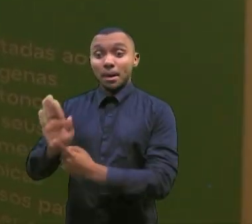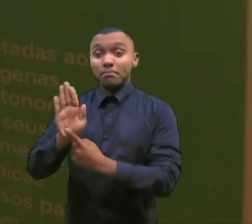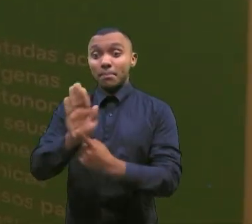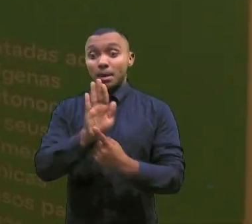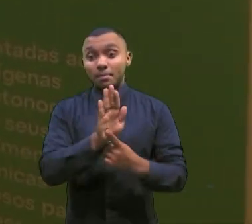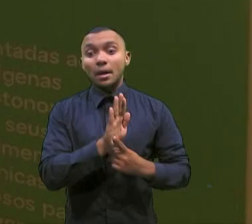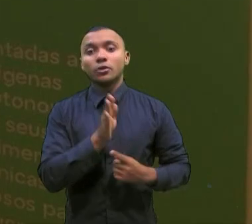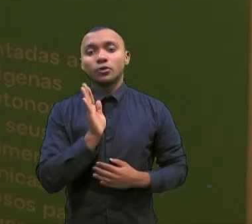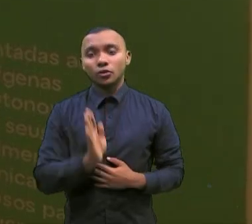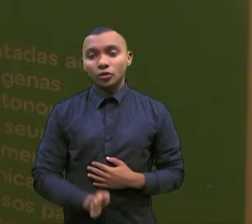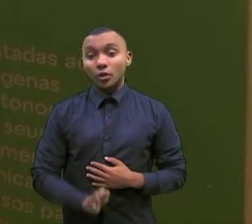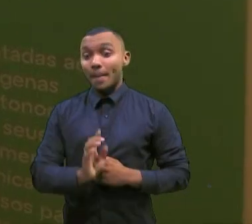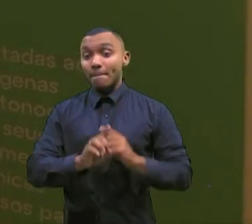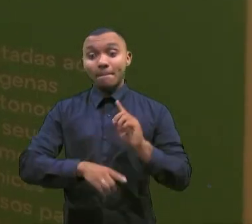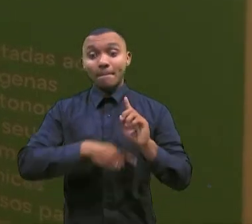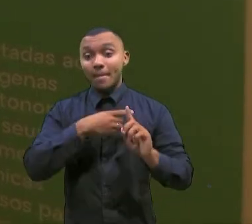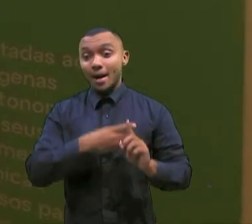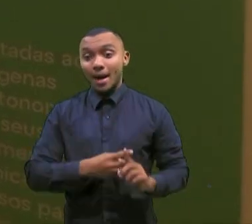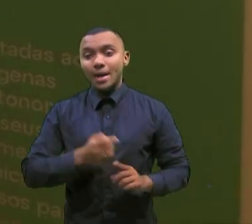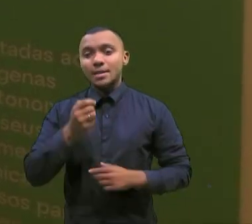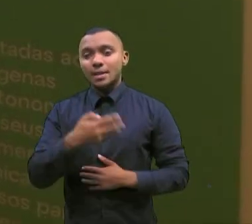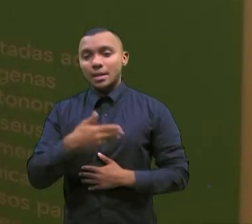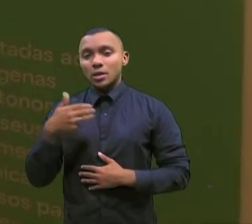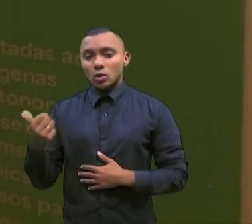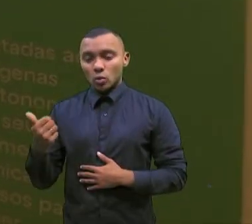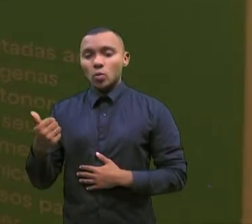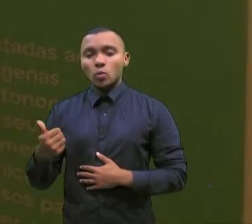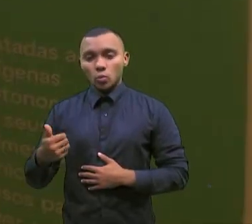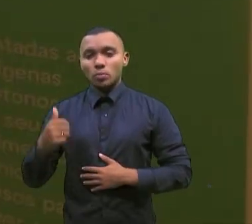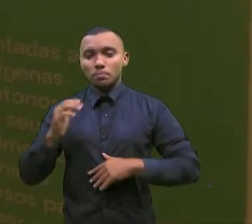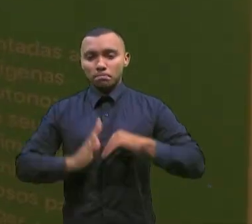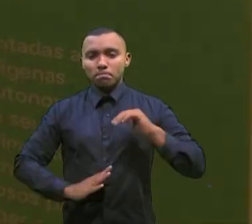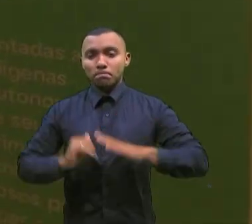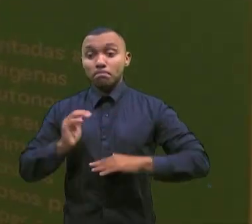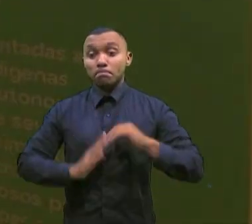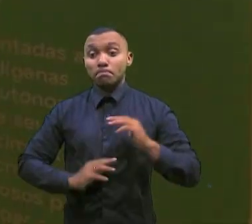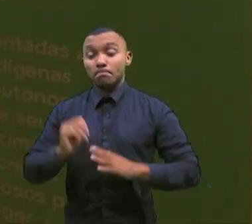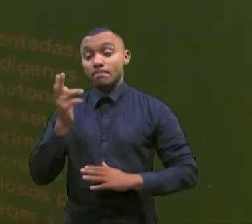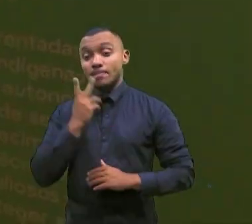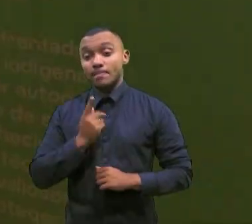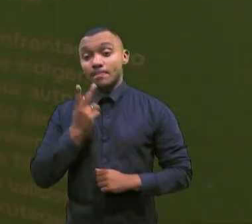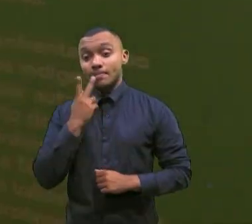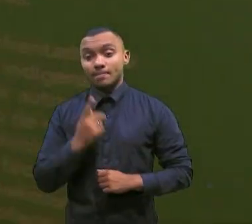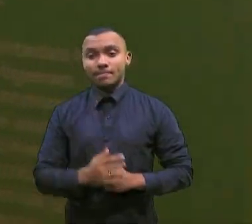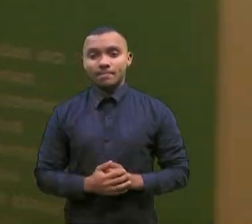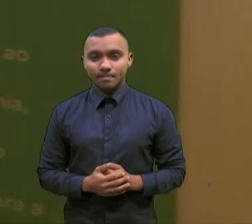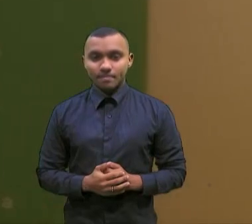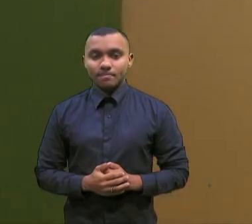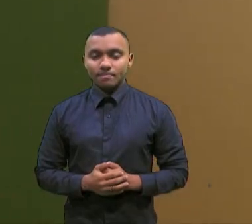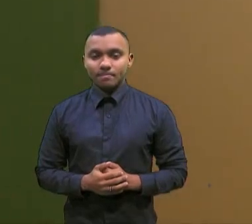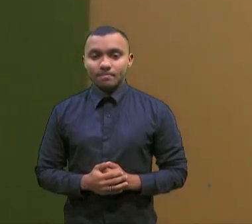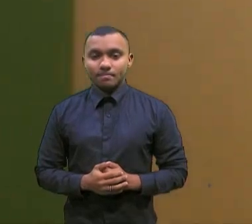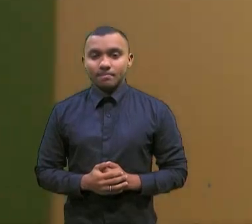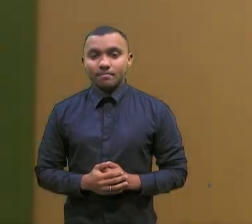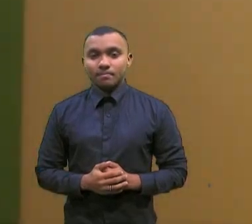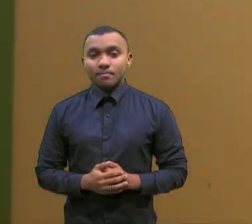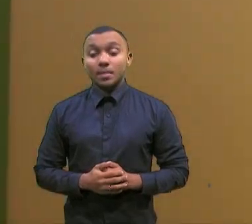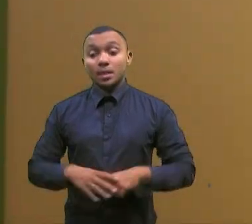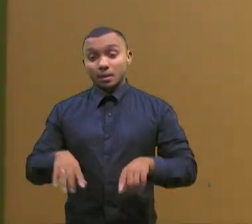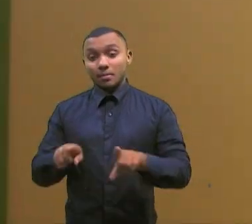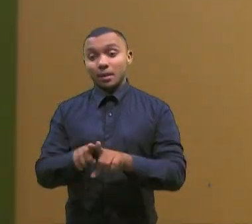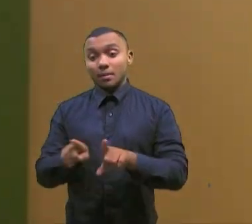obras, 31 artistas plásticos cearenses que têm ligações efetivas com afetivas, e o melhor, com o